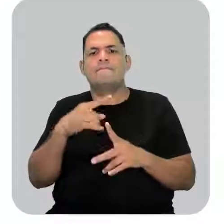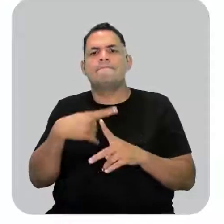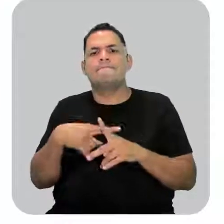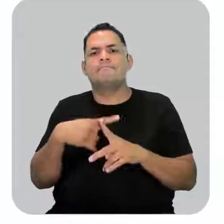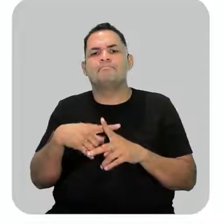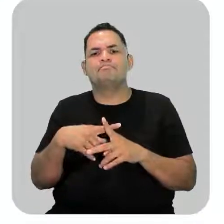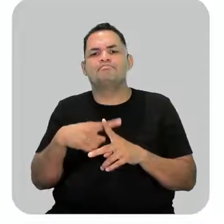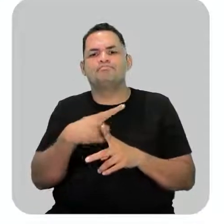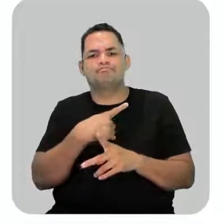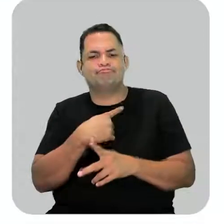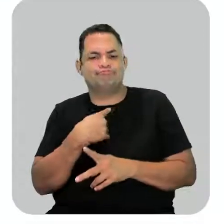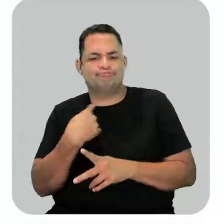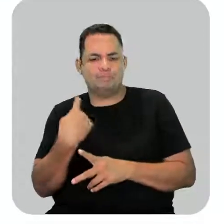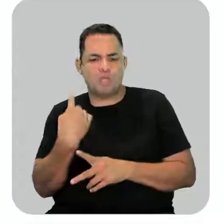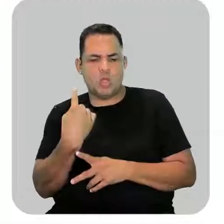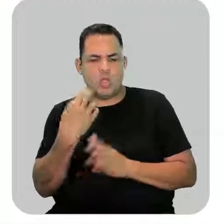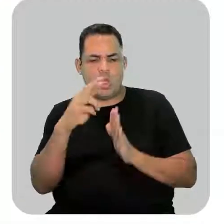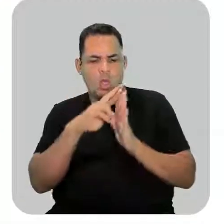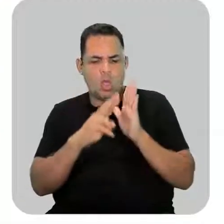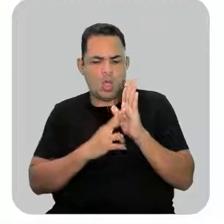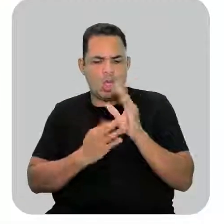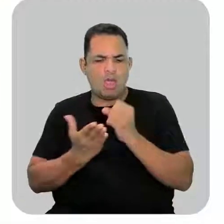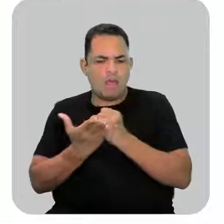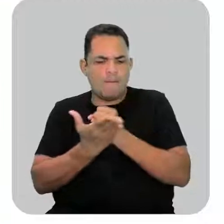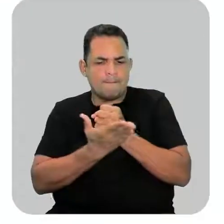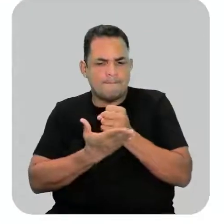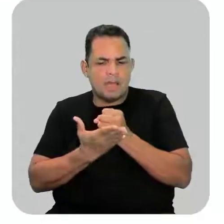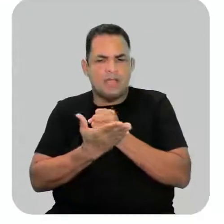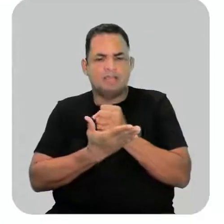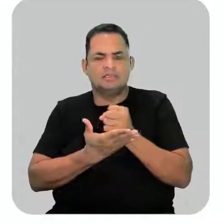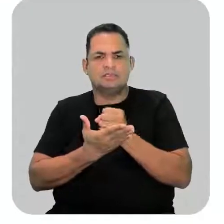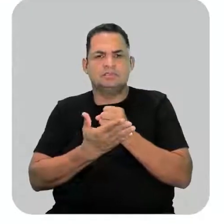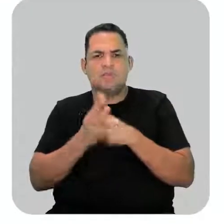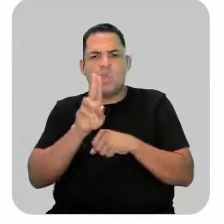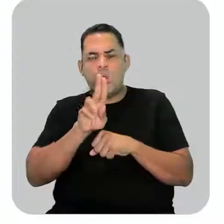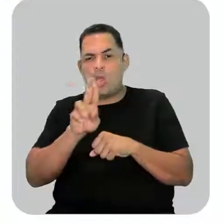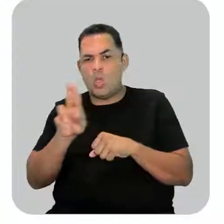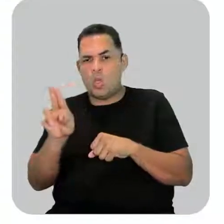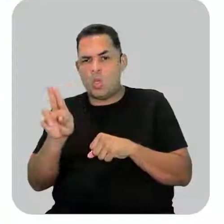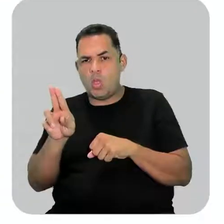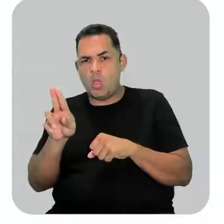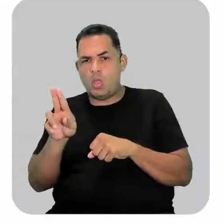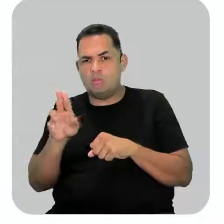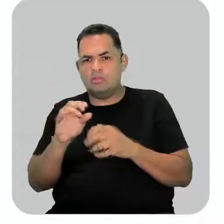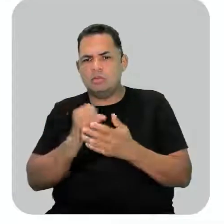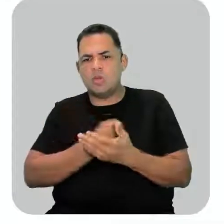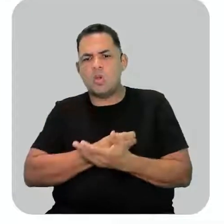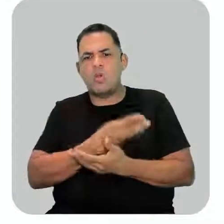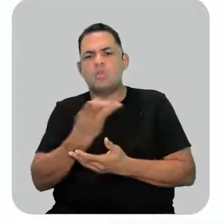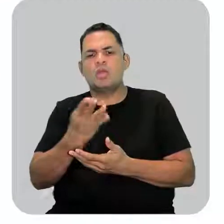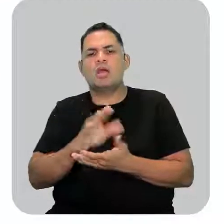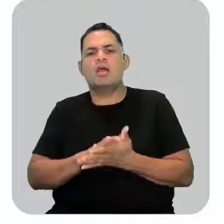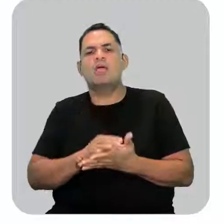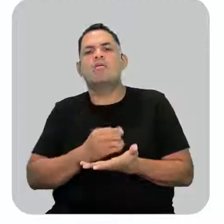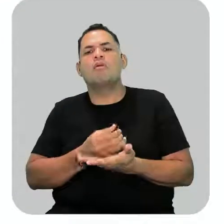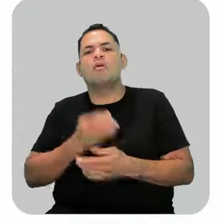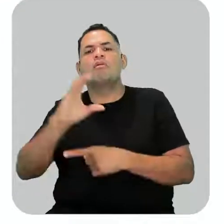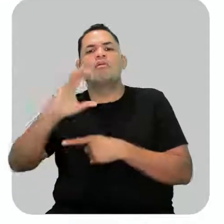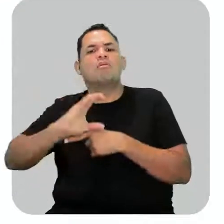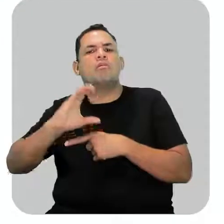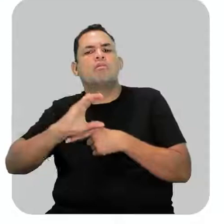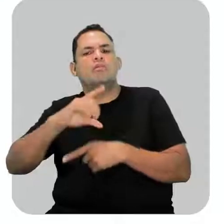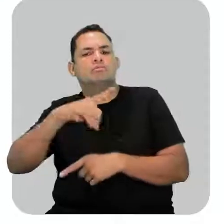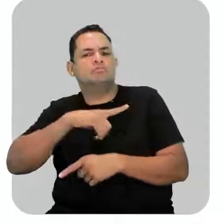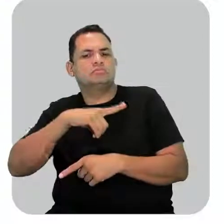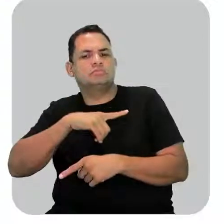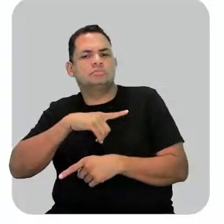a nossa regra básica da nomenclatura. Contar quantos carbonos tem, ver qual é